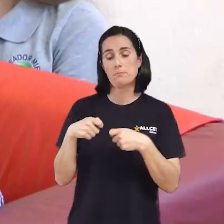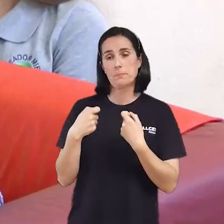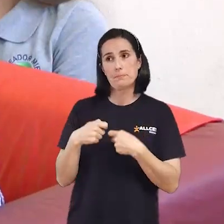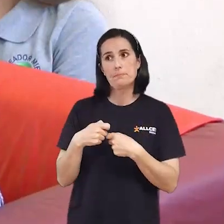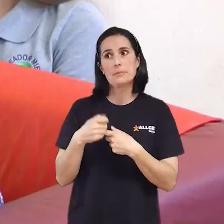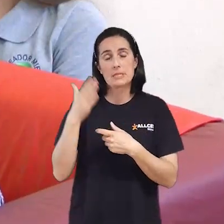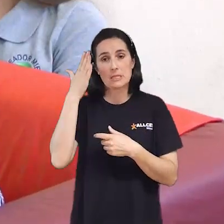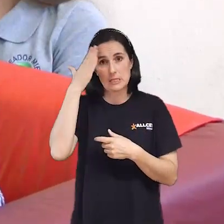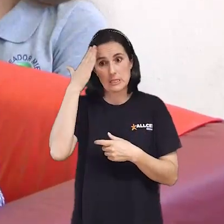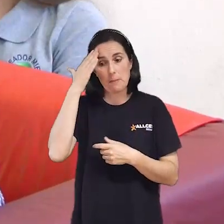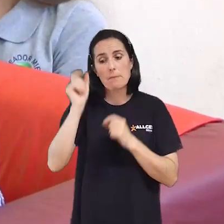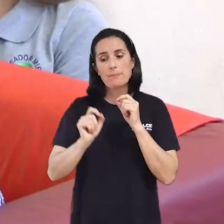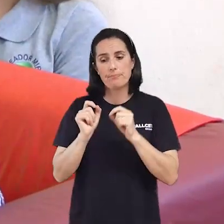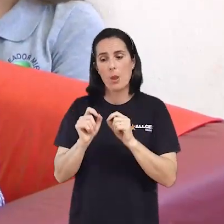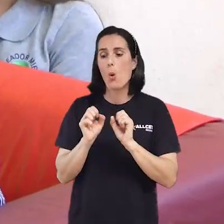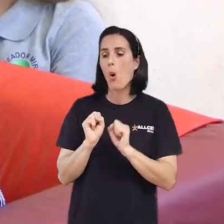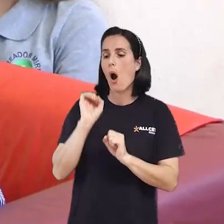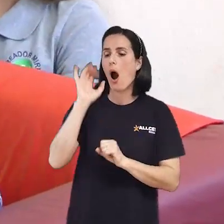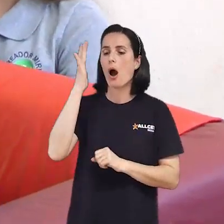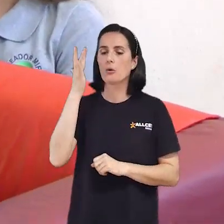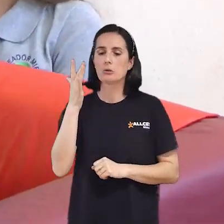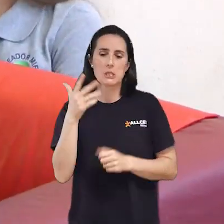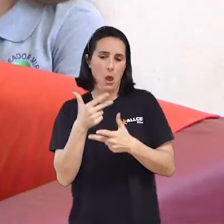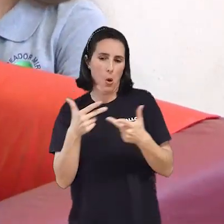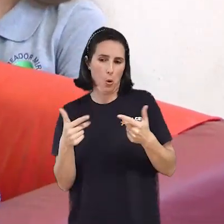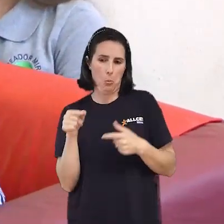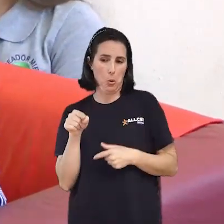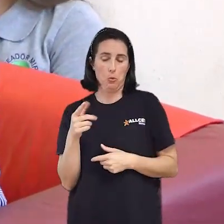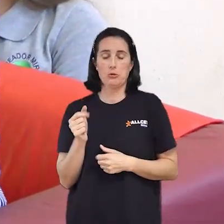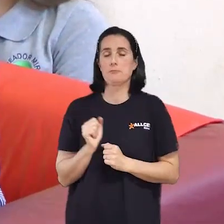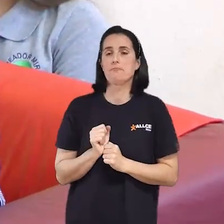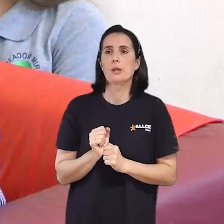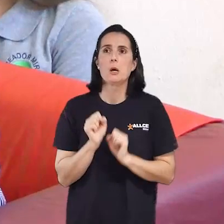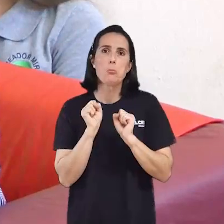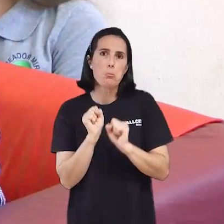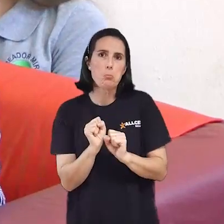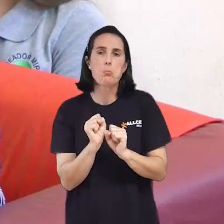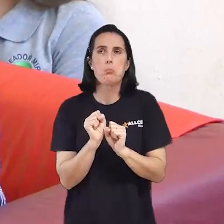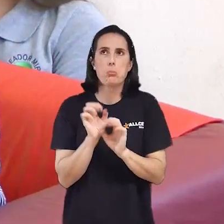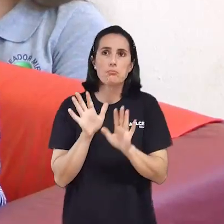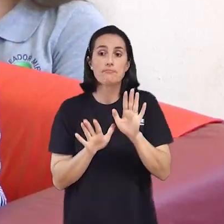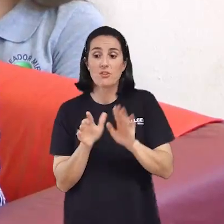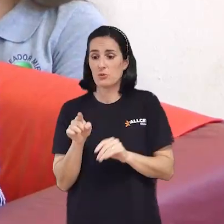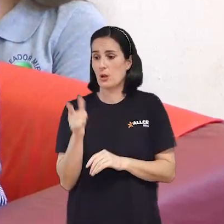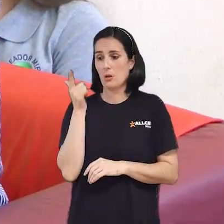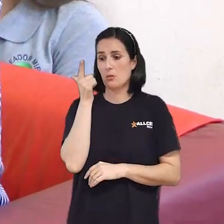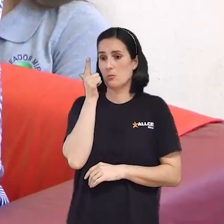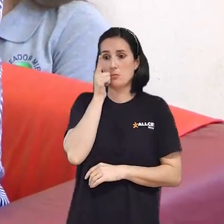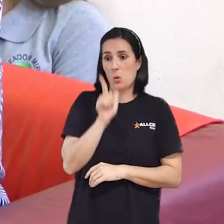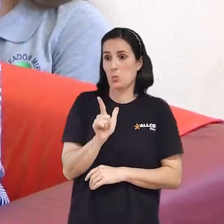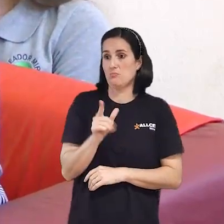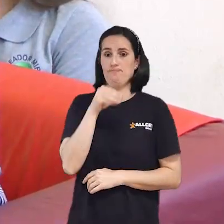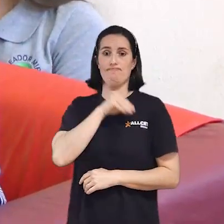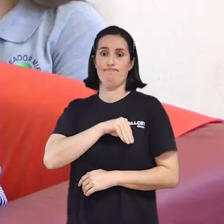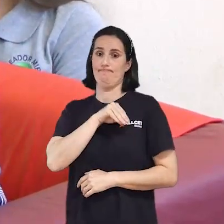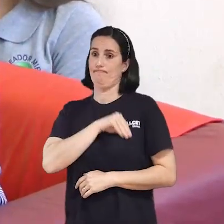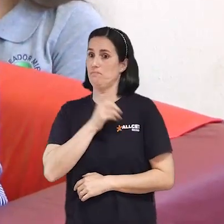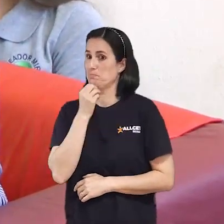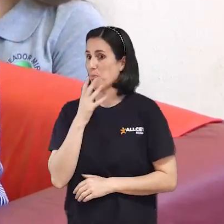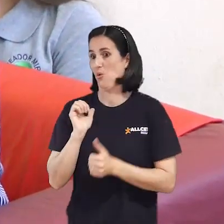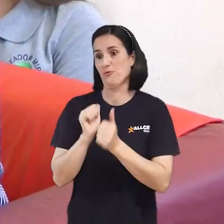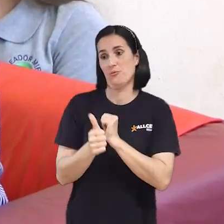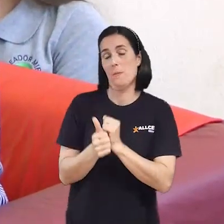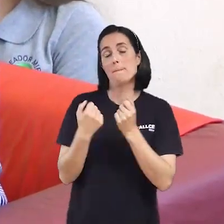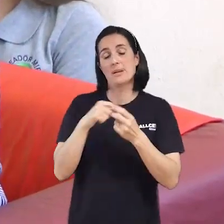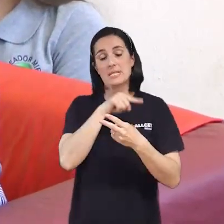numa condição de ter consciência, né, na época, e ele dizia assim, se você quiser jogar